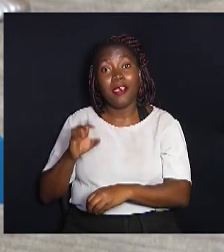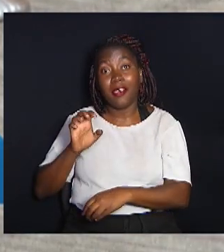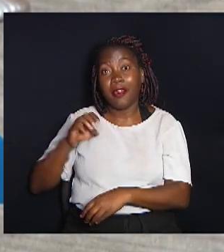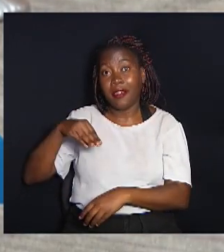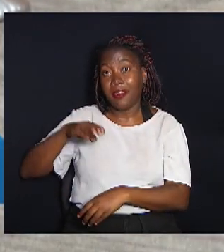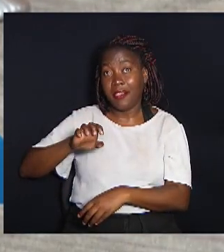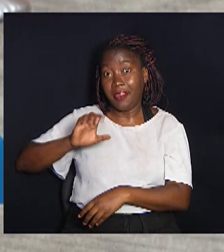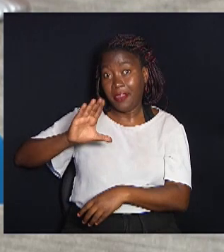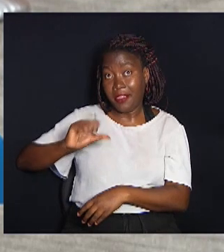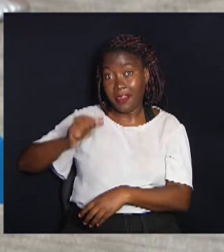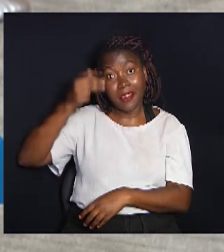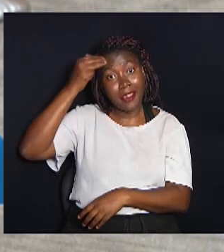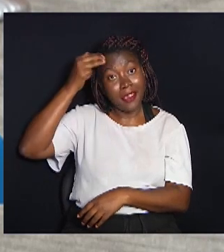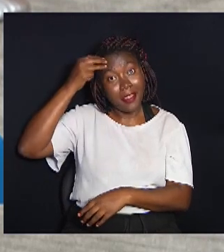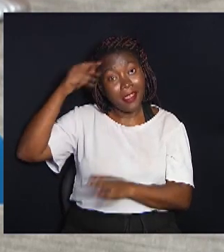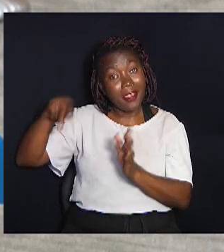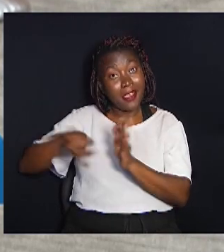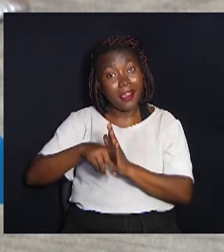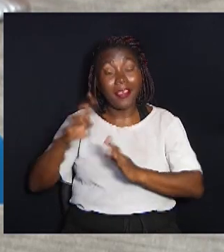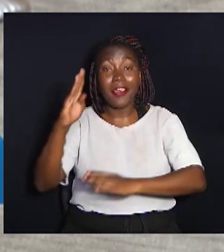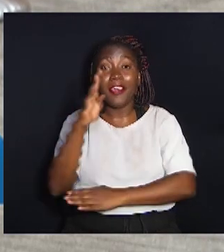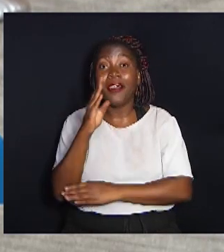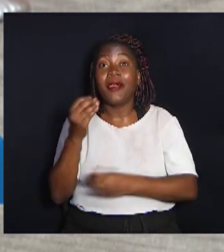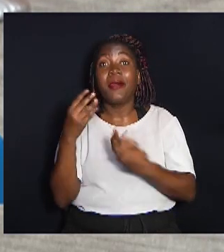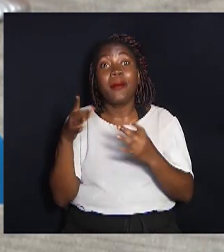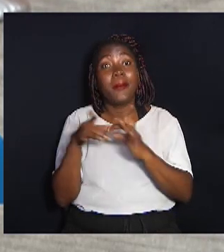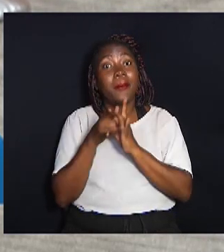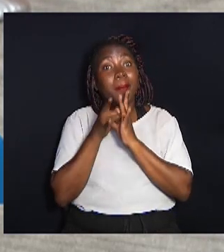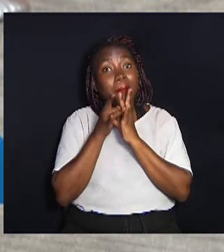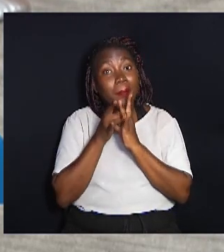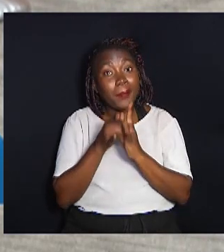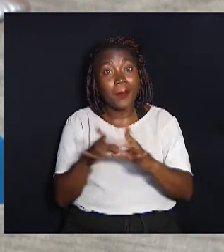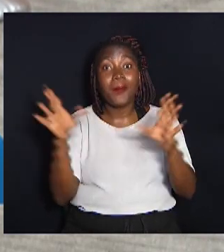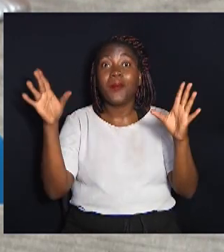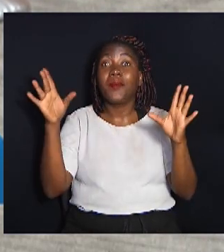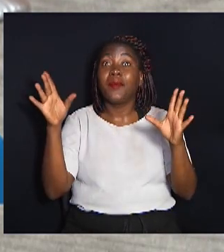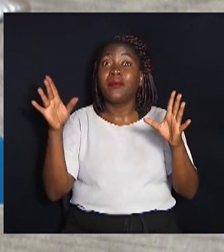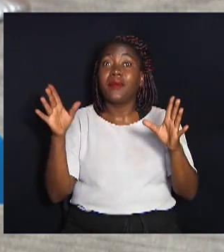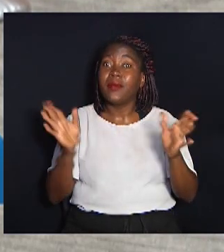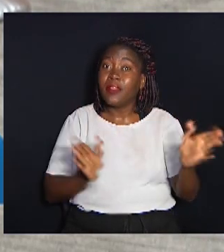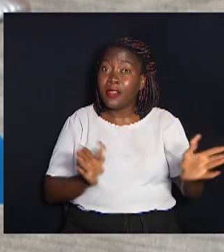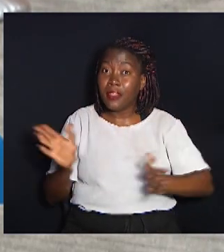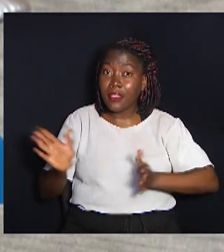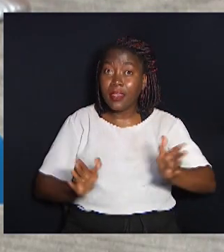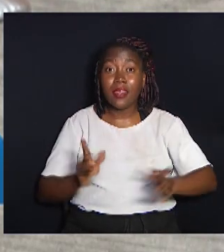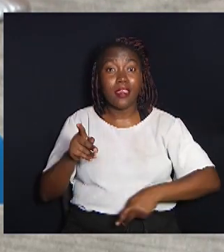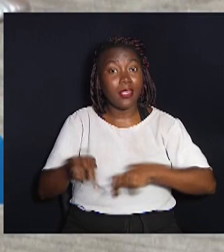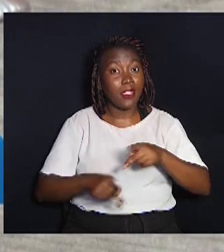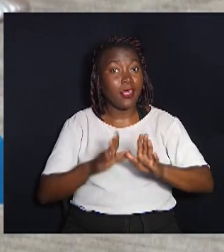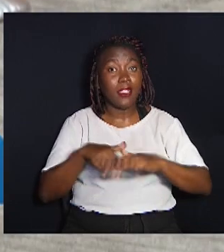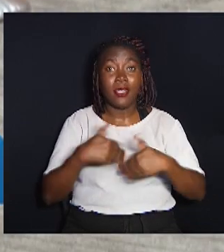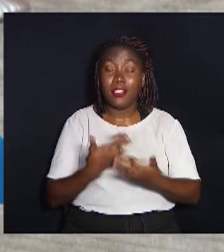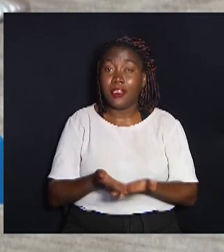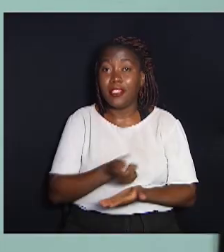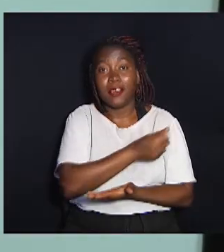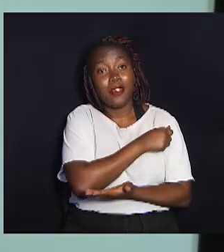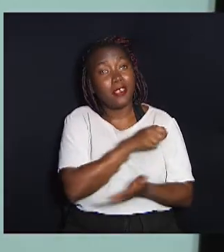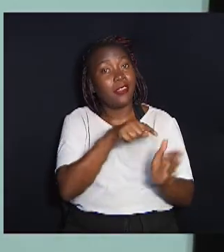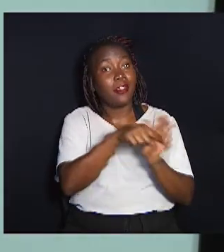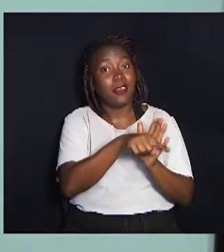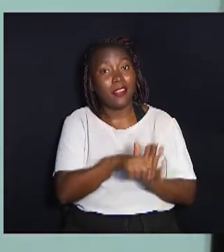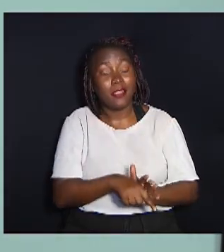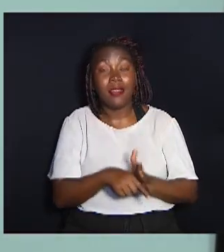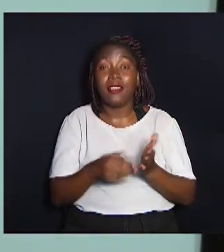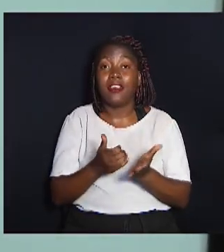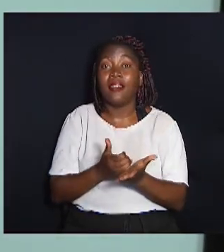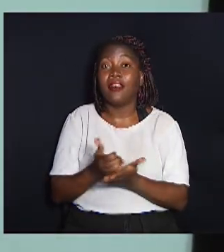com que esse acervo possa ser disponibilizado e seja acessível à população, escola, estudantes, pesquisadores. De